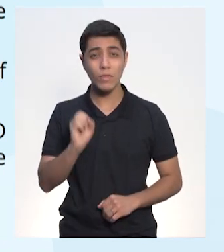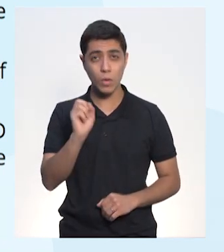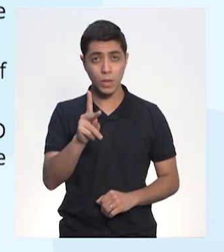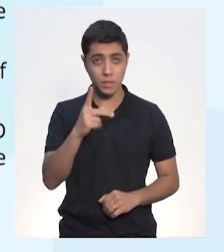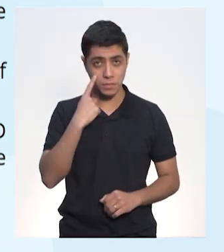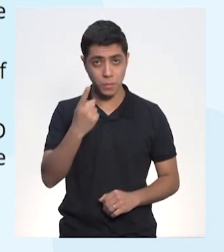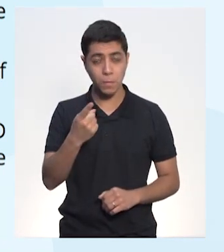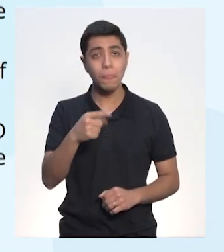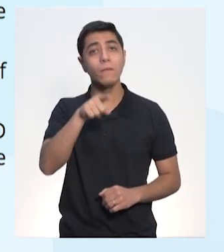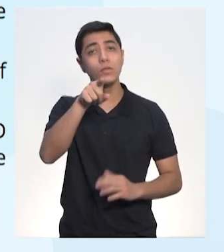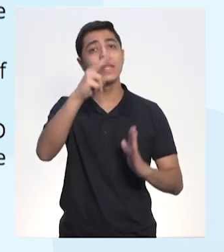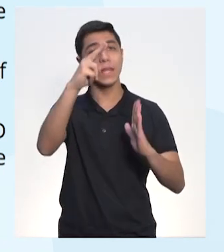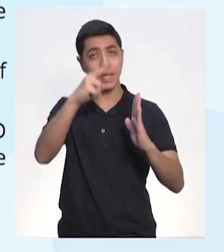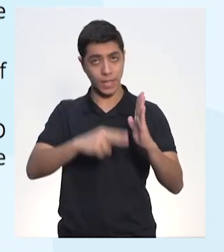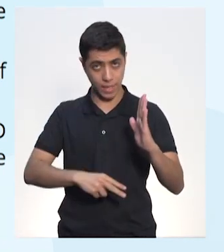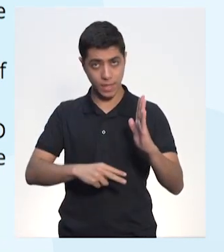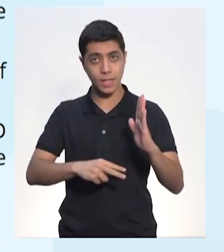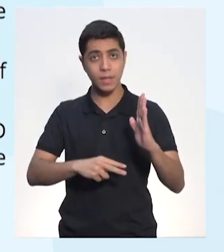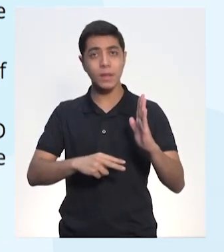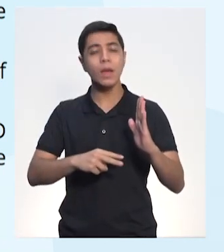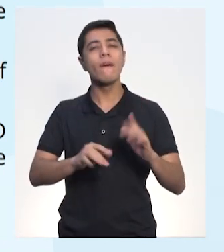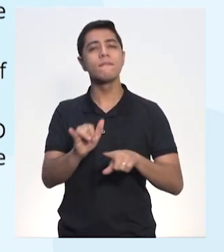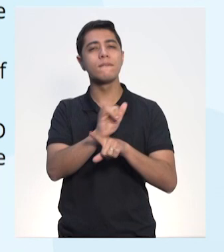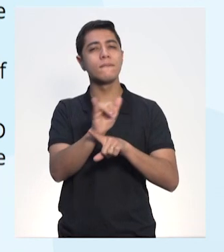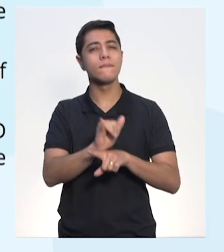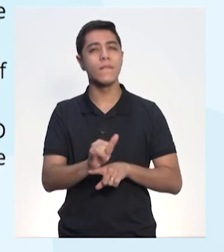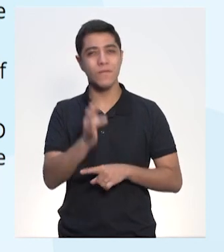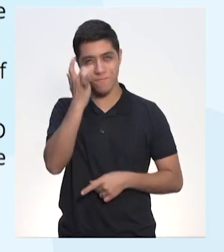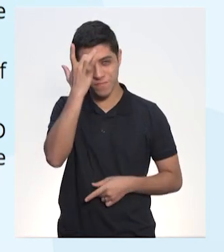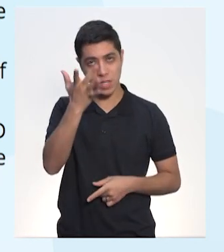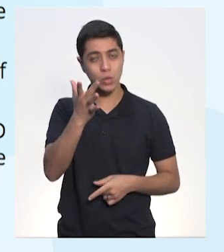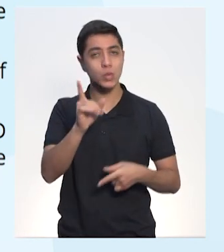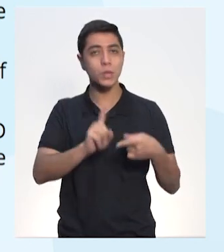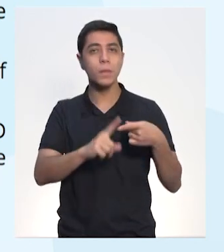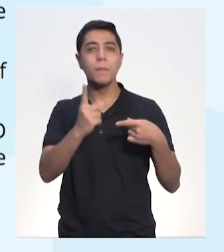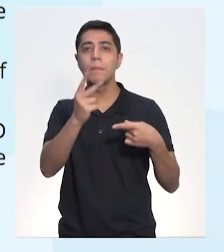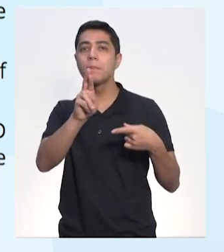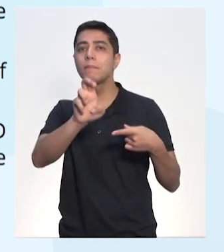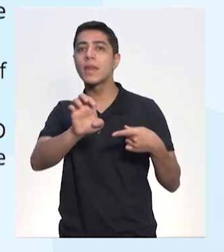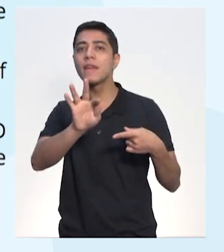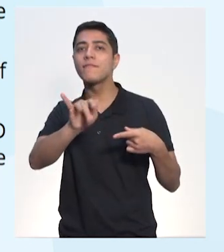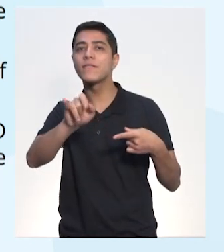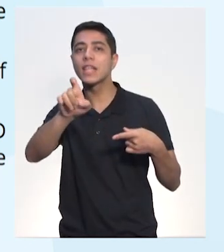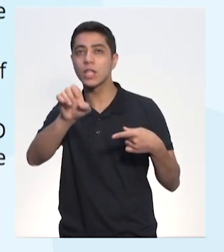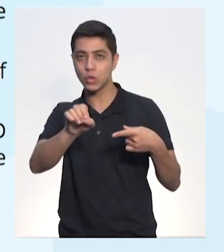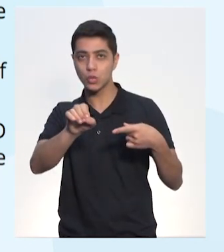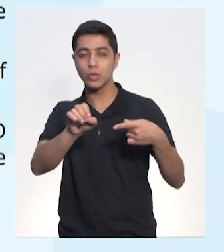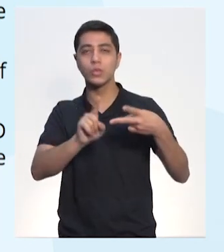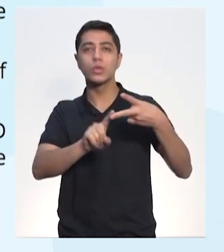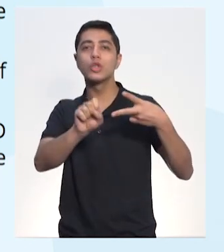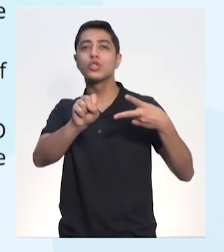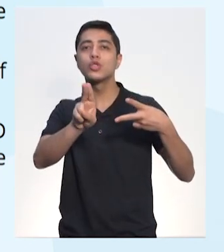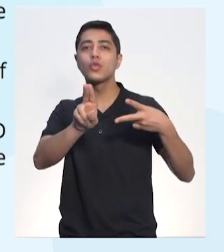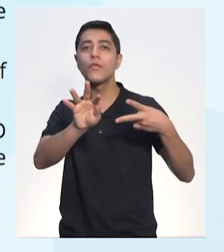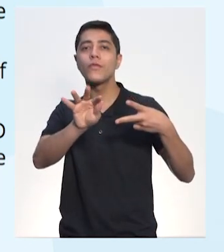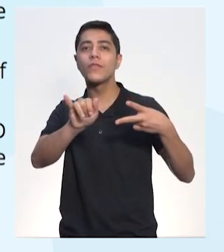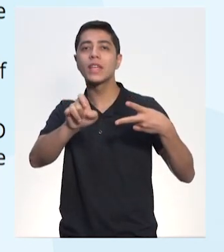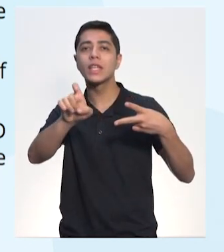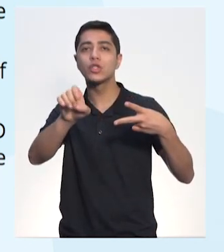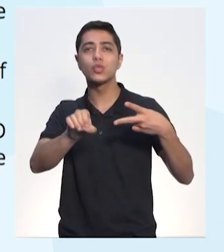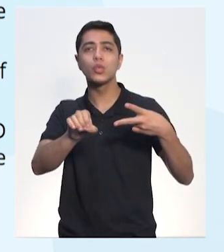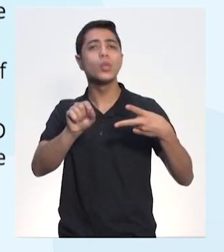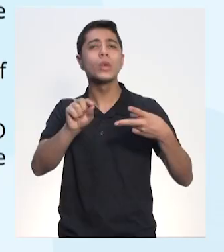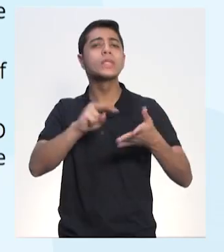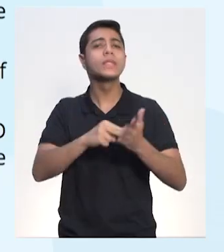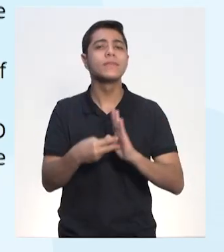leitura, vocês podem trabalhar várias coisas que a gente chama de prefixos e sufixos, né? Então, a maioria dessas palavras aqui, elas são palavras que são parecidas